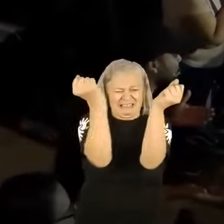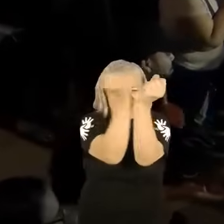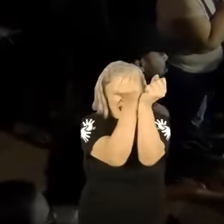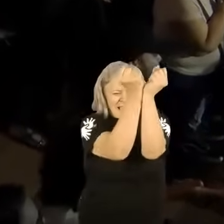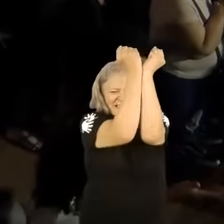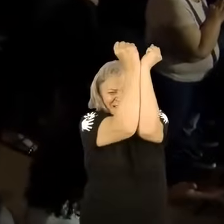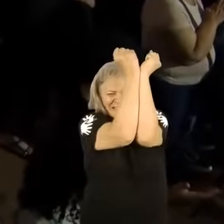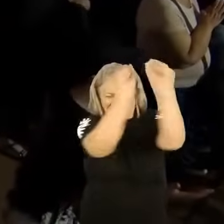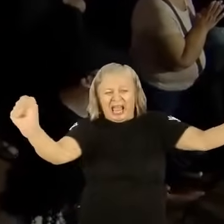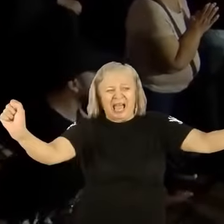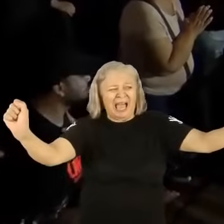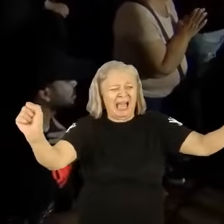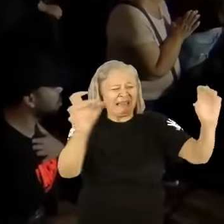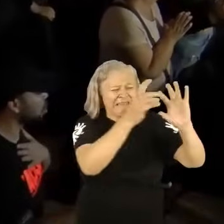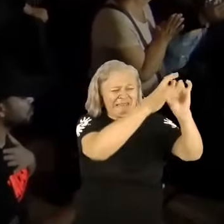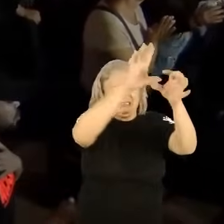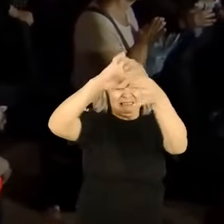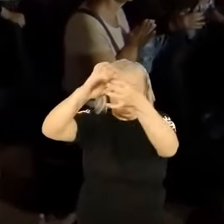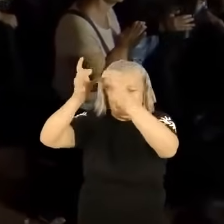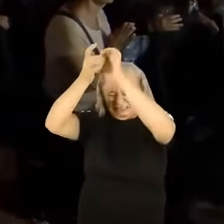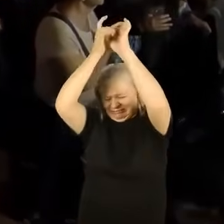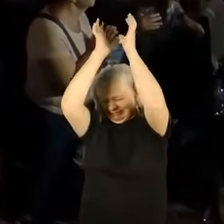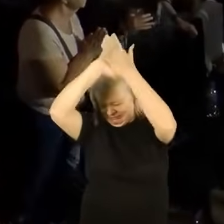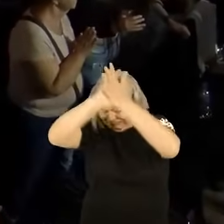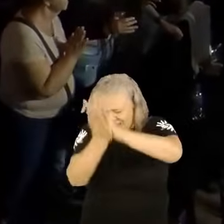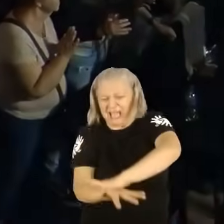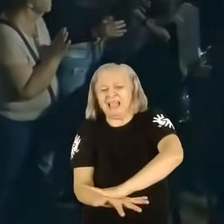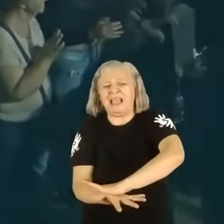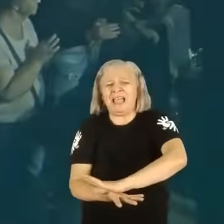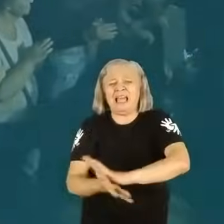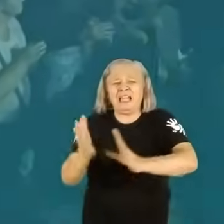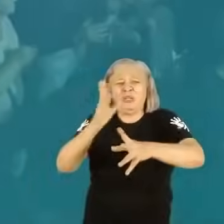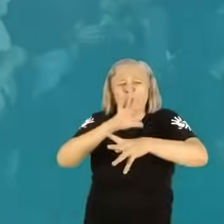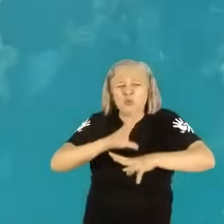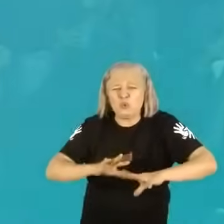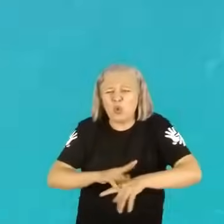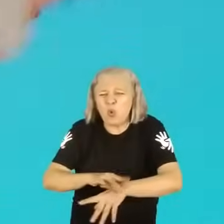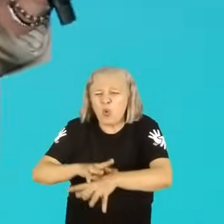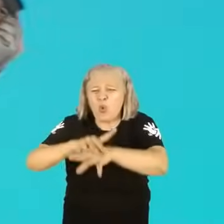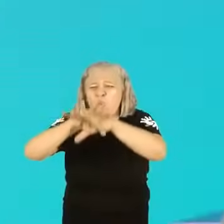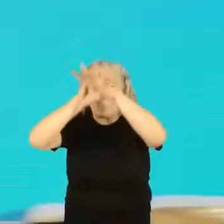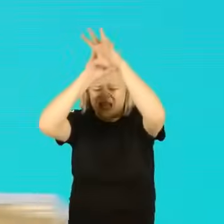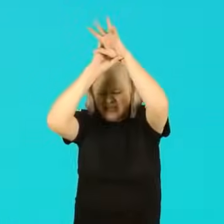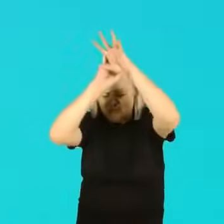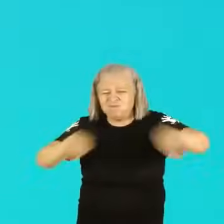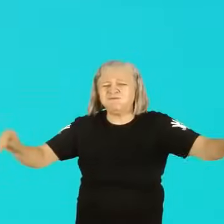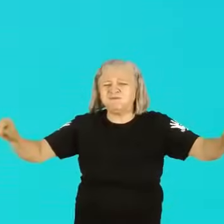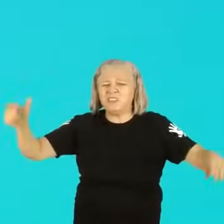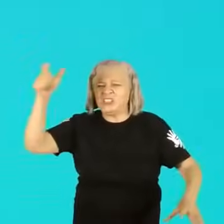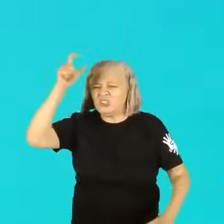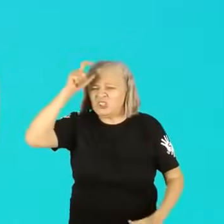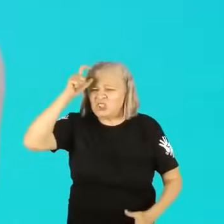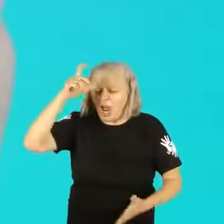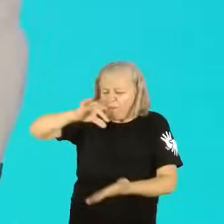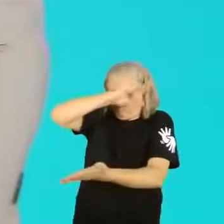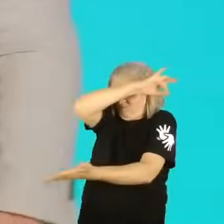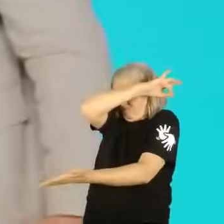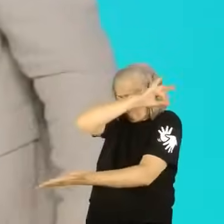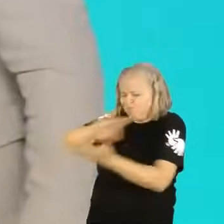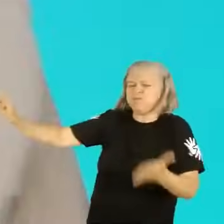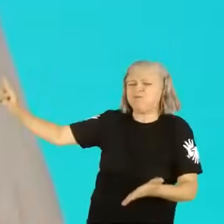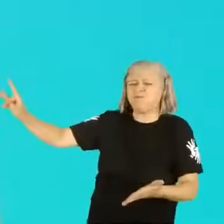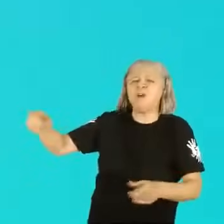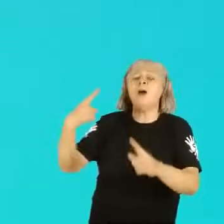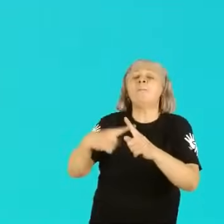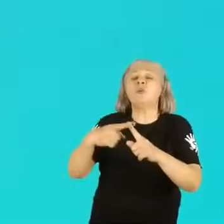quebrar, grilhões serão despedaçados, doenças vão cair por terra, demônios vão bater em retirada, porque você